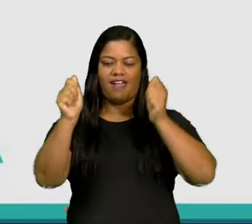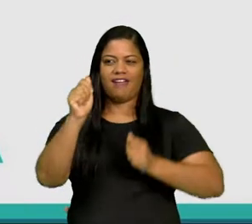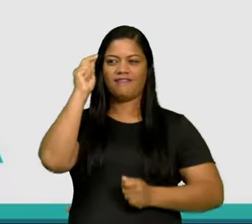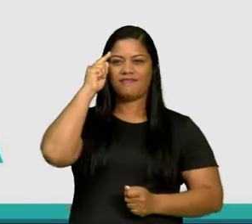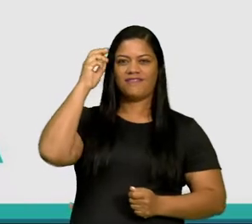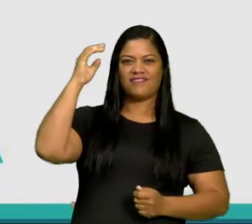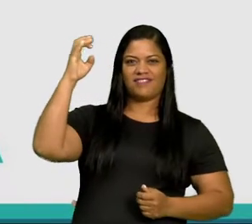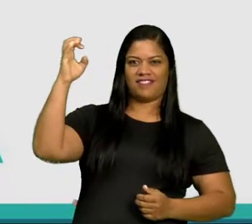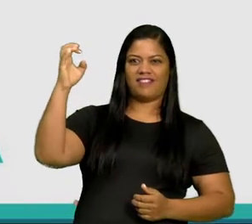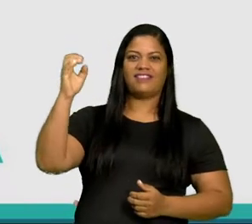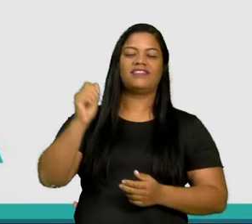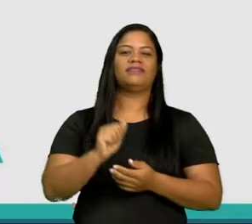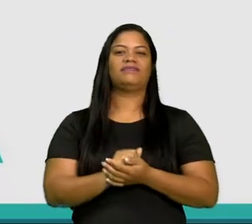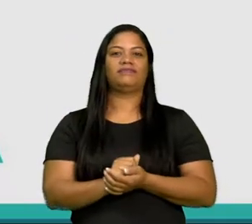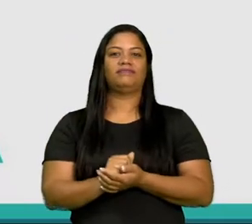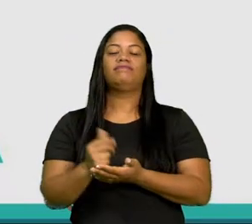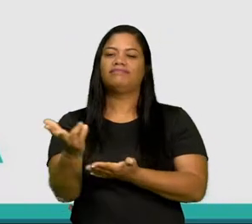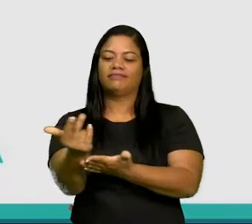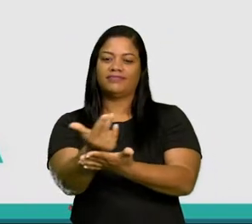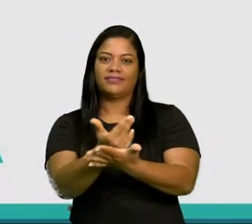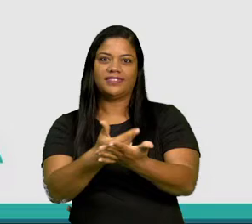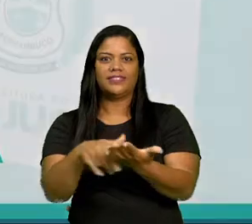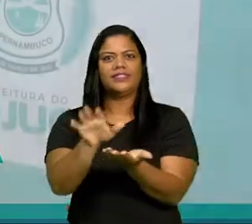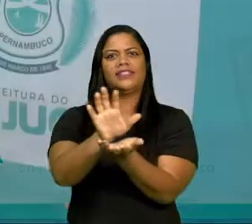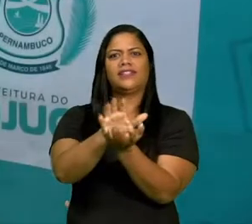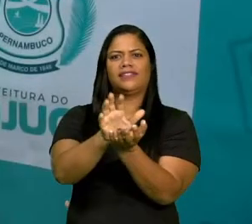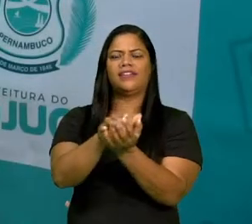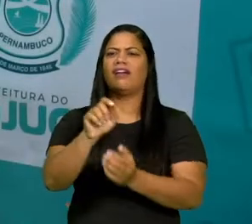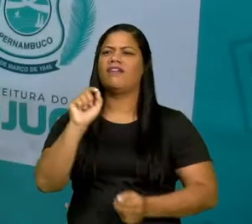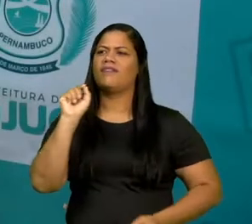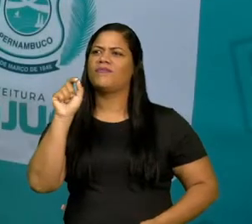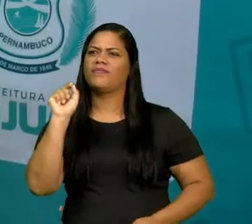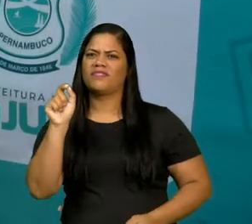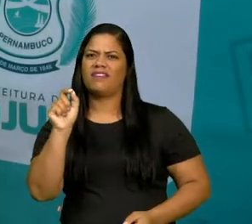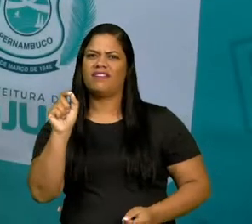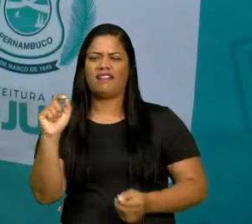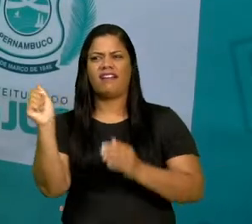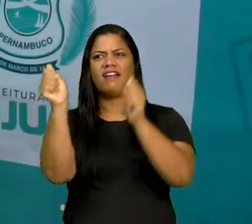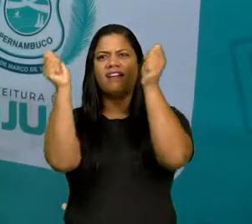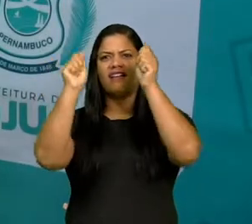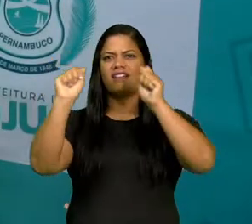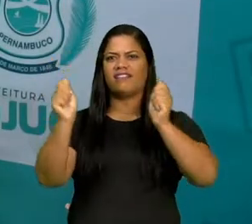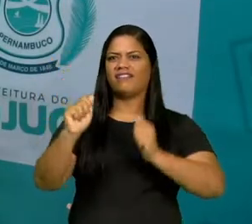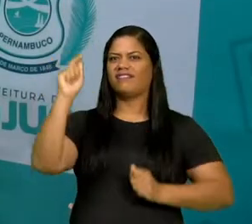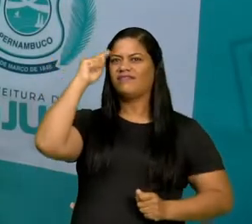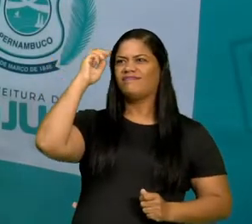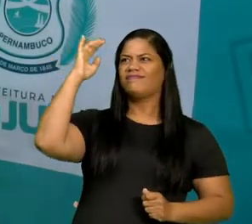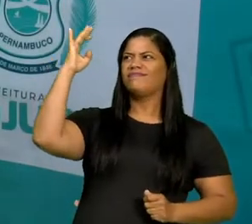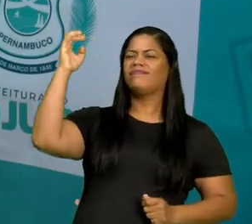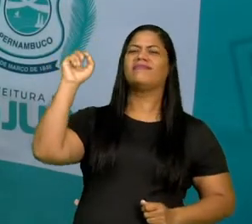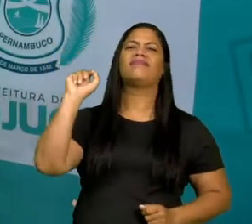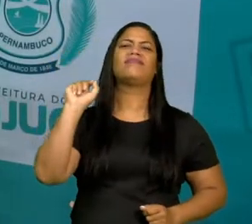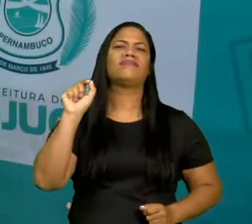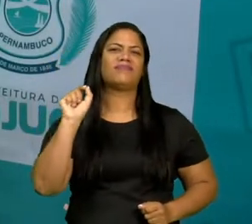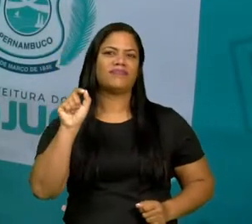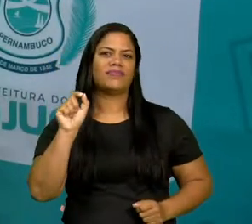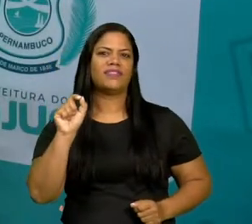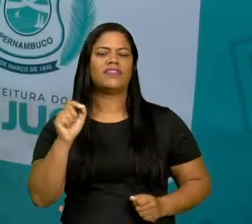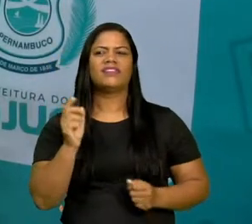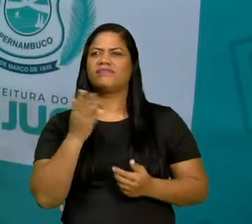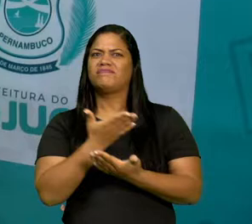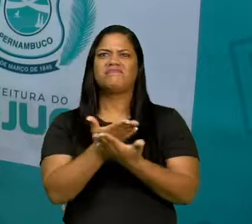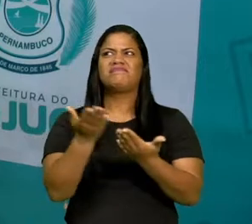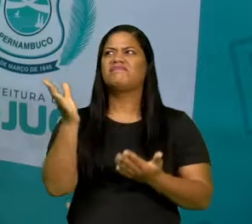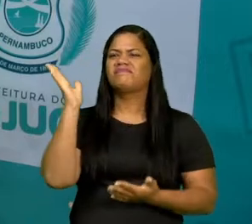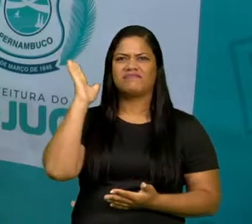abstrata e figurativa em Pernambuco. O que é isso, professora? Arte abstrata? O que é arte abstrata? Quem já viu falar